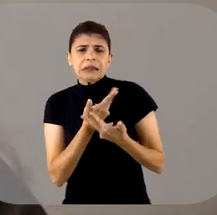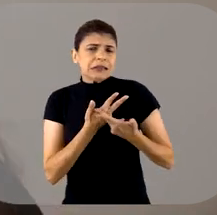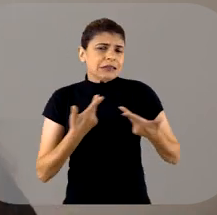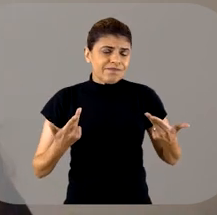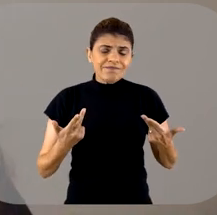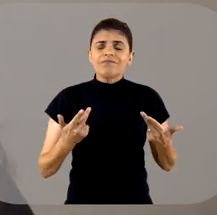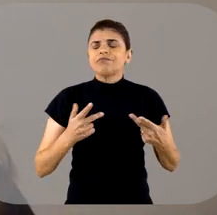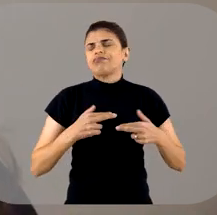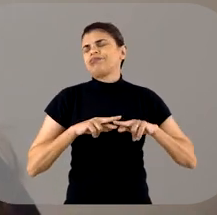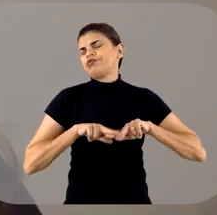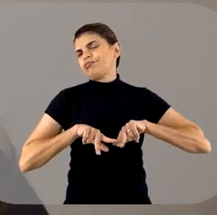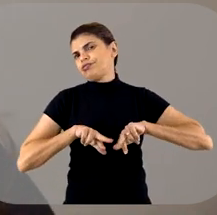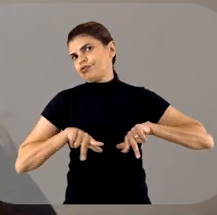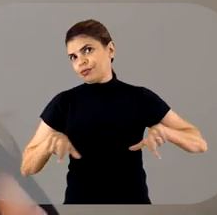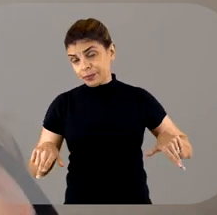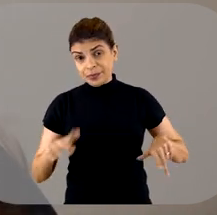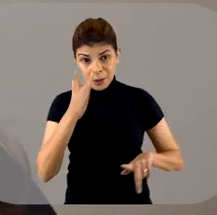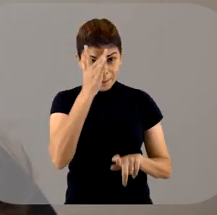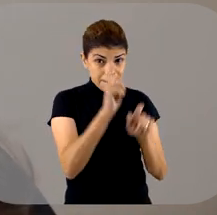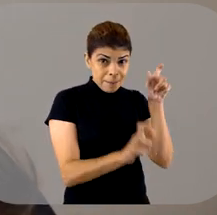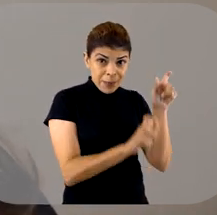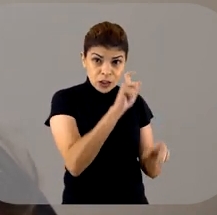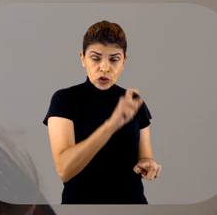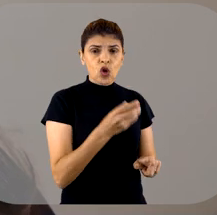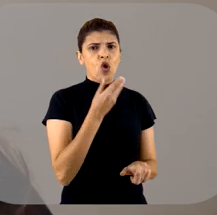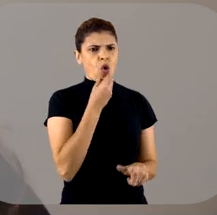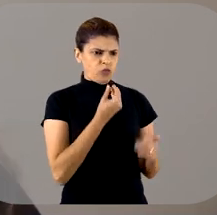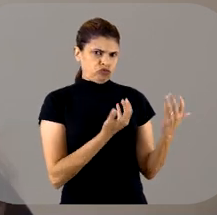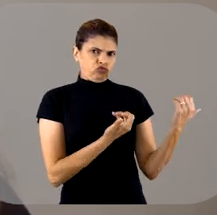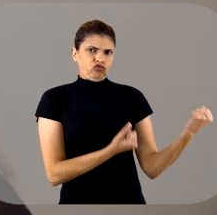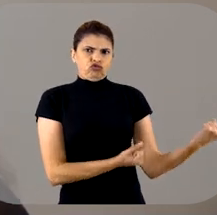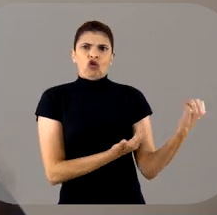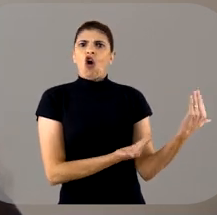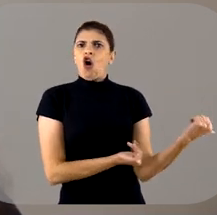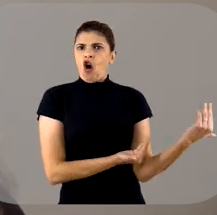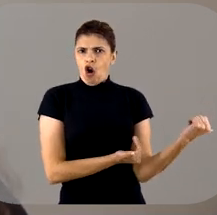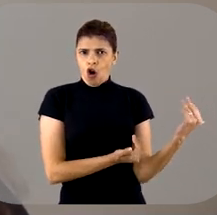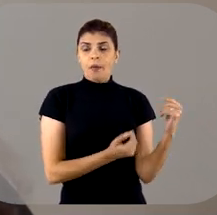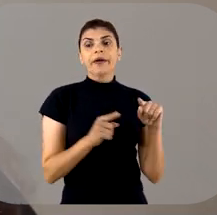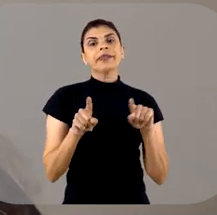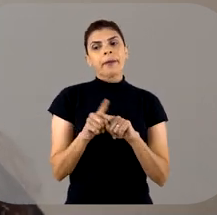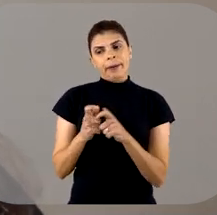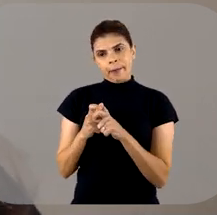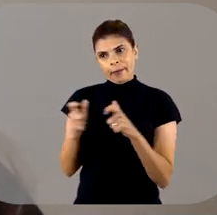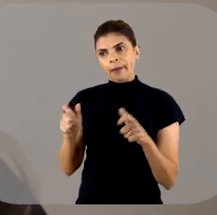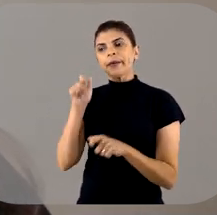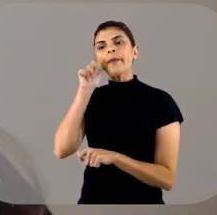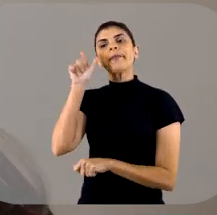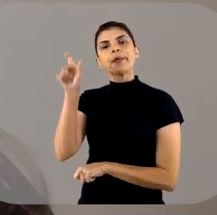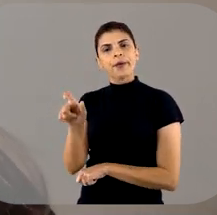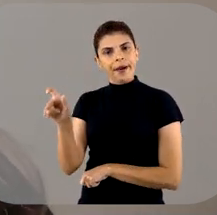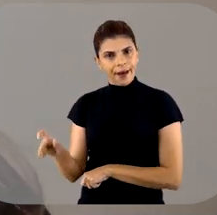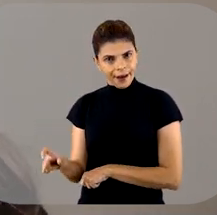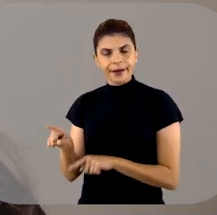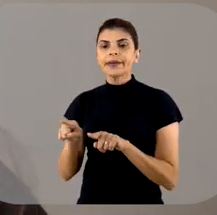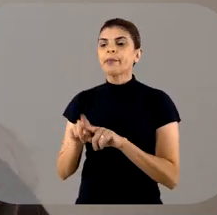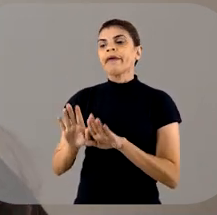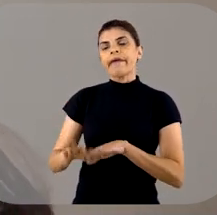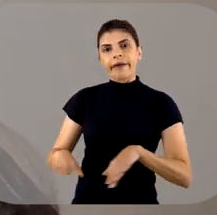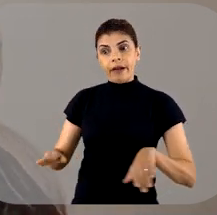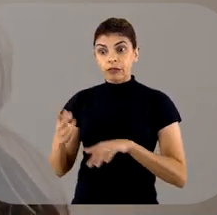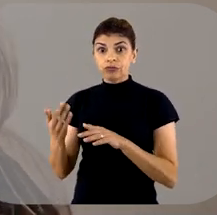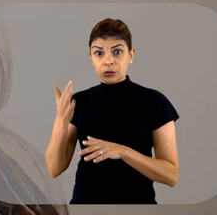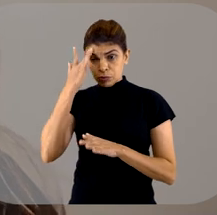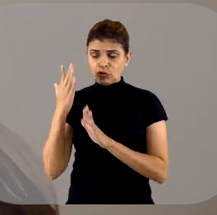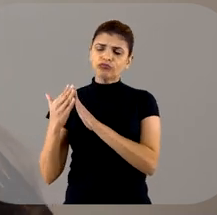submetidos. Então, essas pessoas eram homens jovens em sua maior parte, mas também eram mulheres e crianças. E chegando